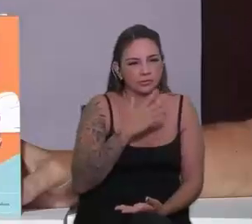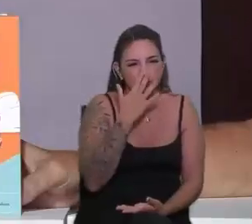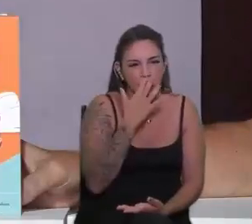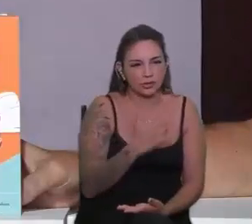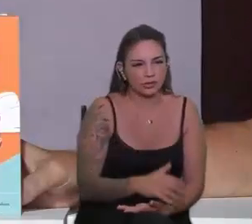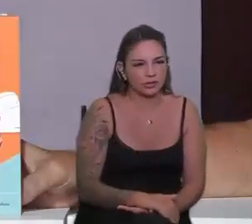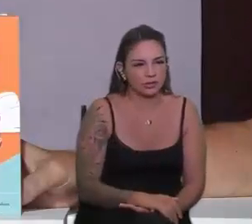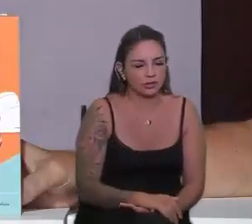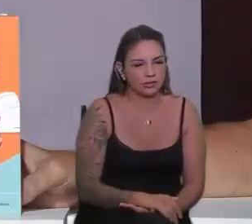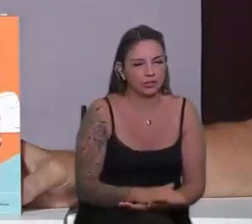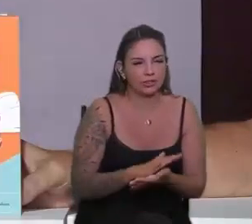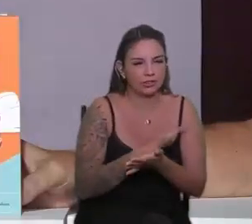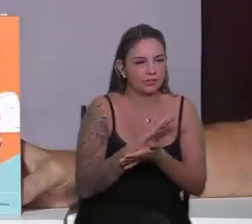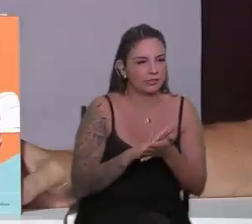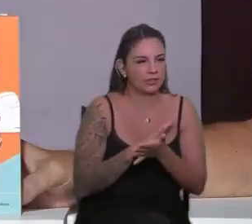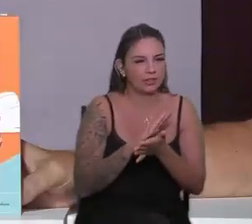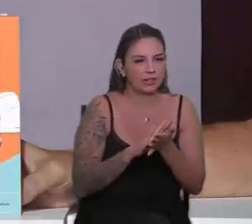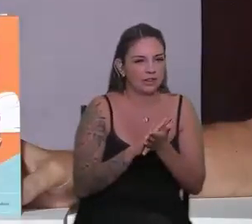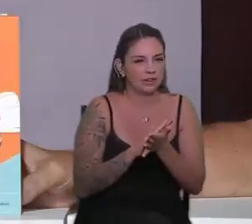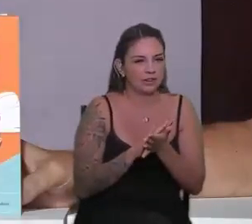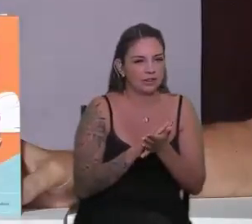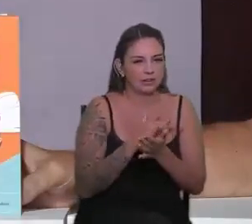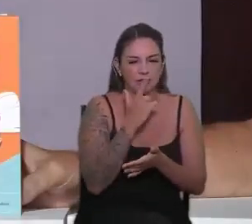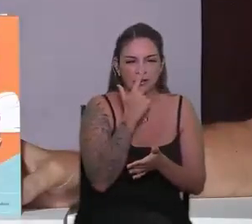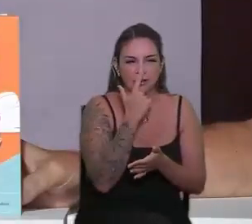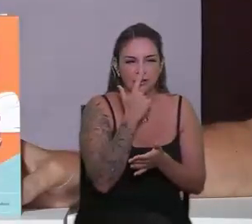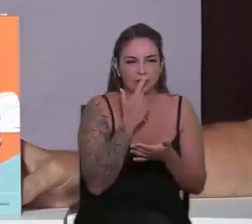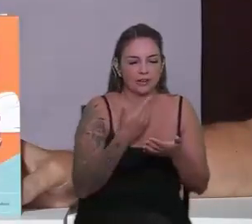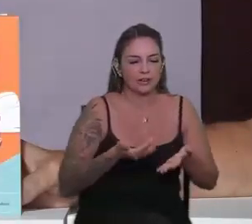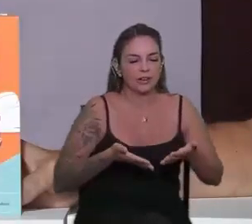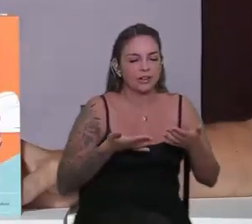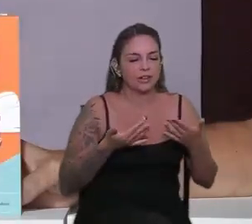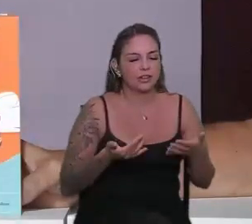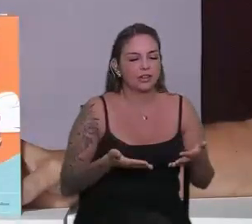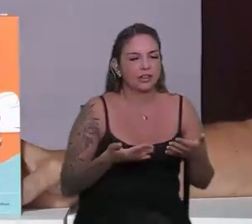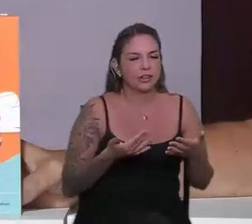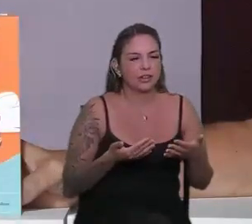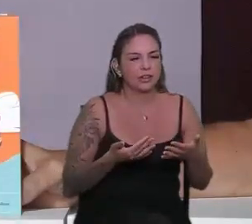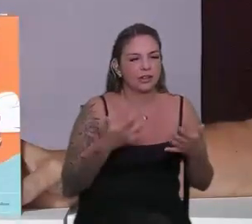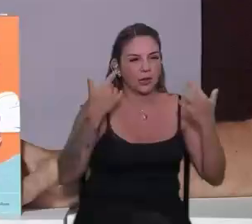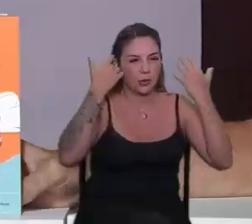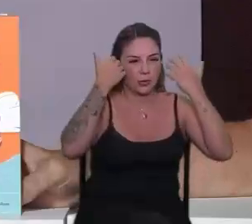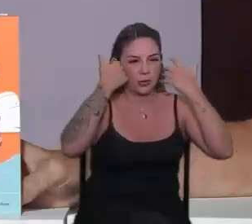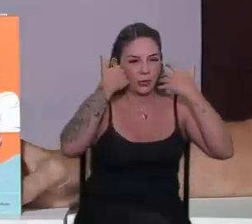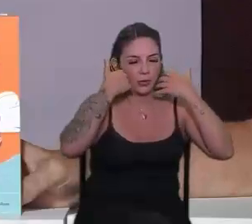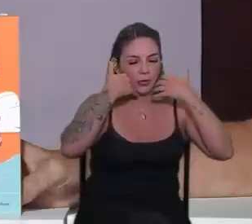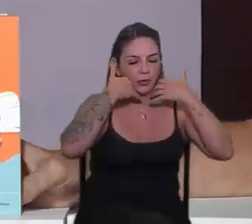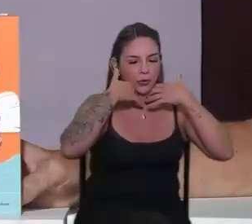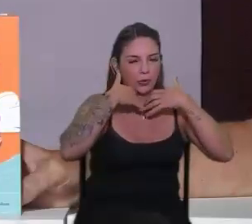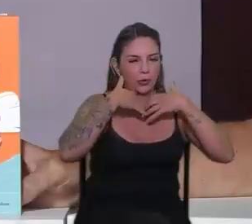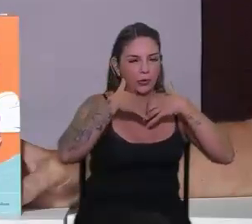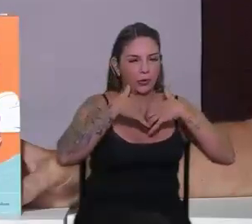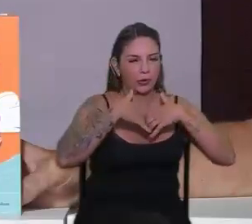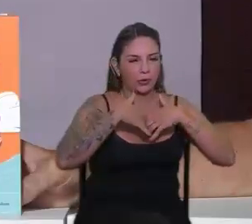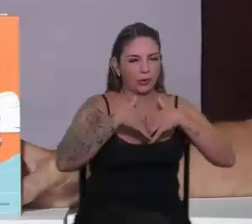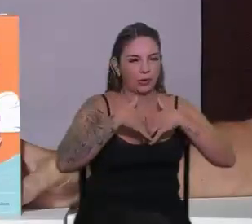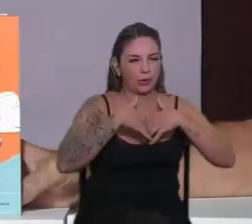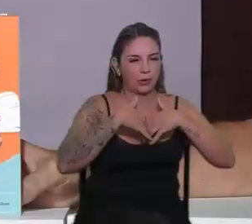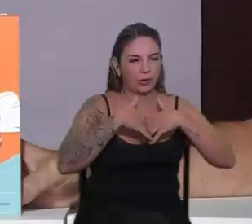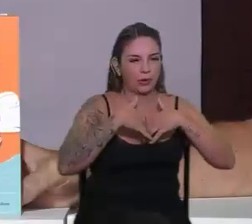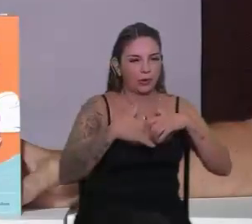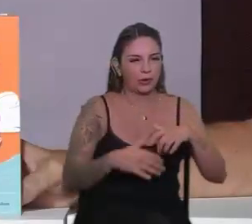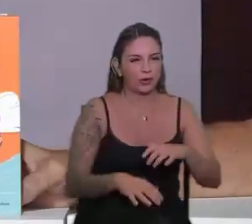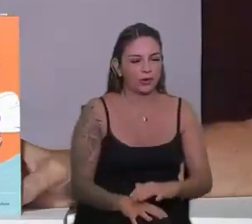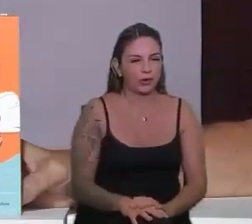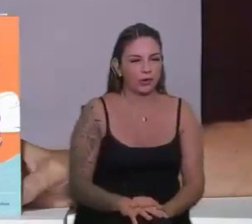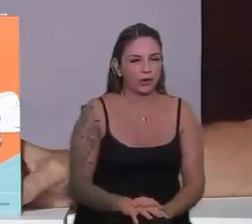hortelã, nada superava o cheiro levemente amargo do suor amadeirado que escorria da